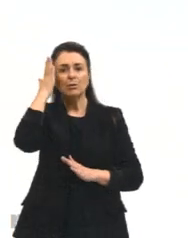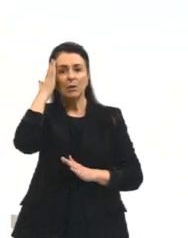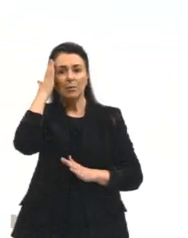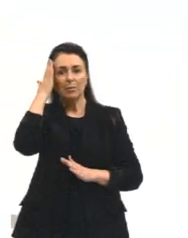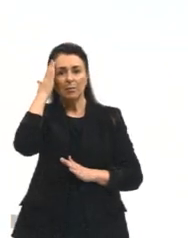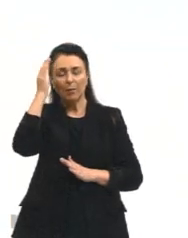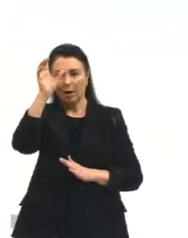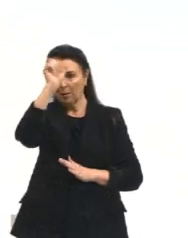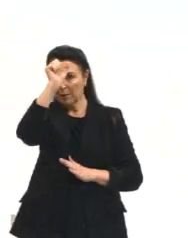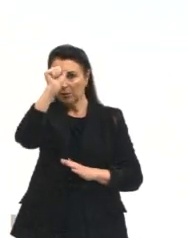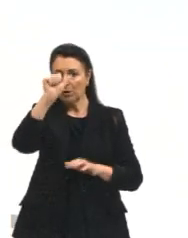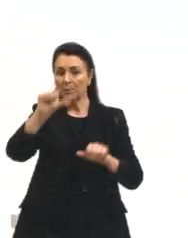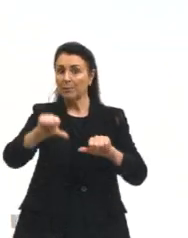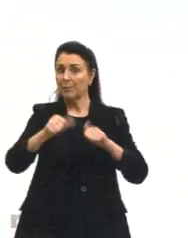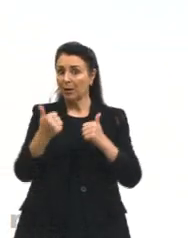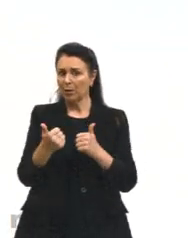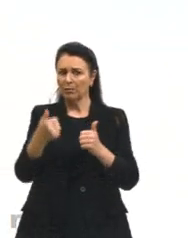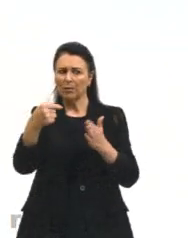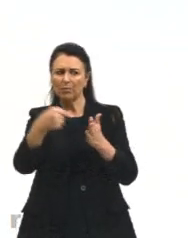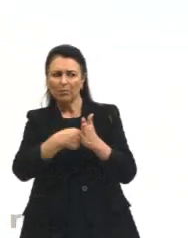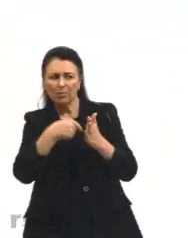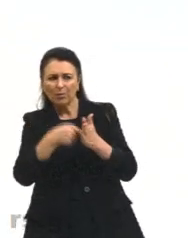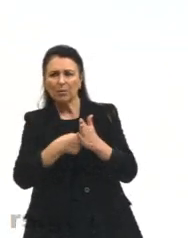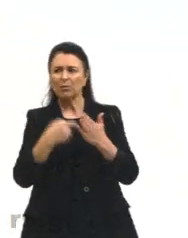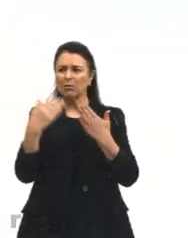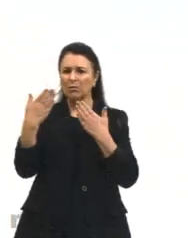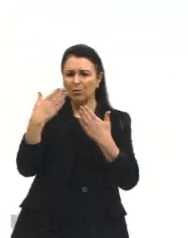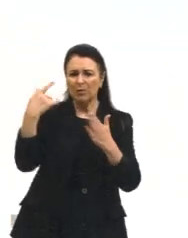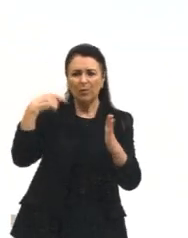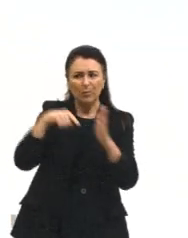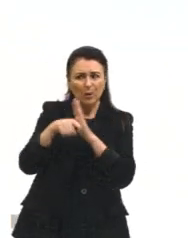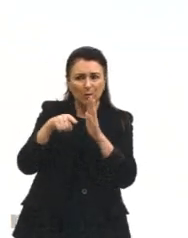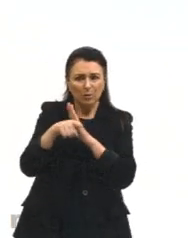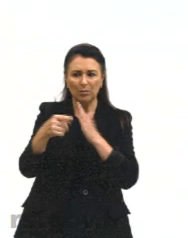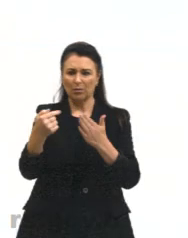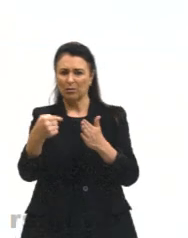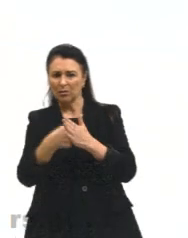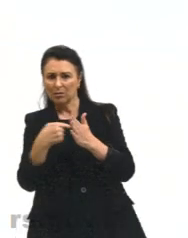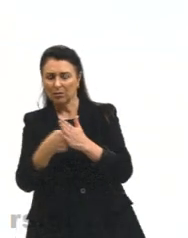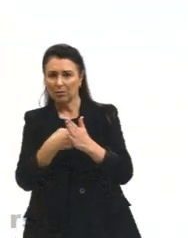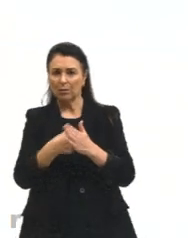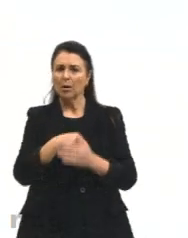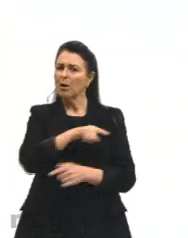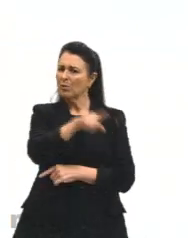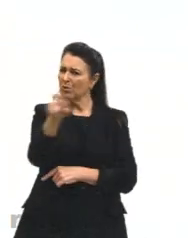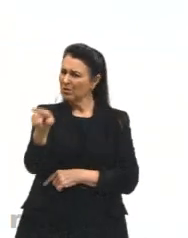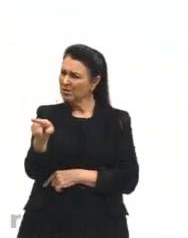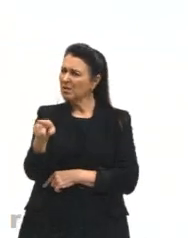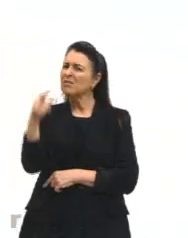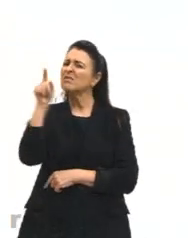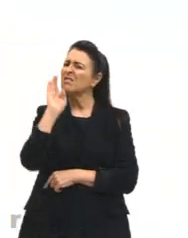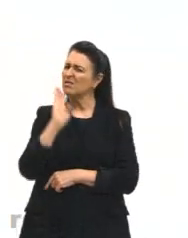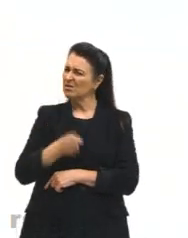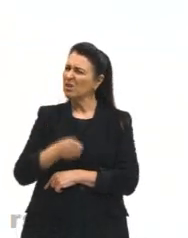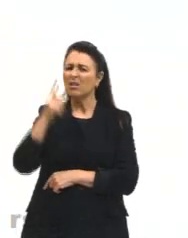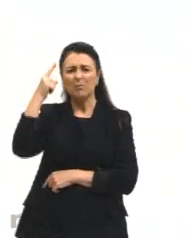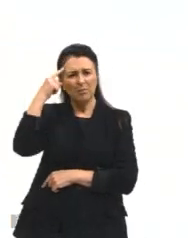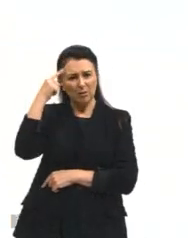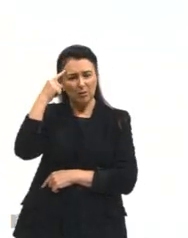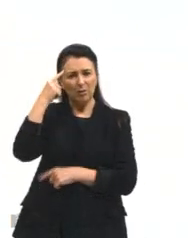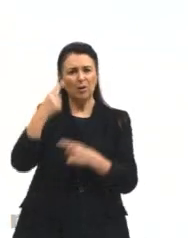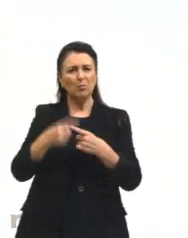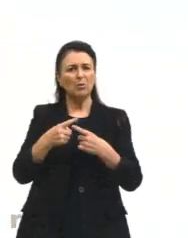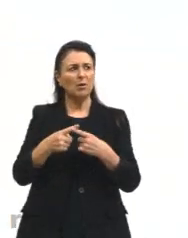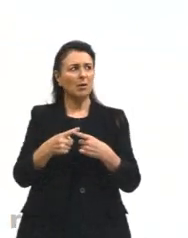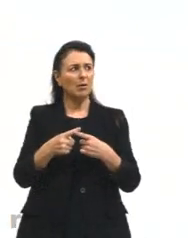quando a gente se questiona não começo questionando vocês se você fizer pararam para pensar por que que a gente